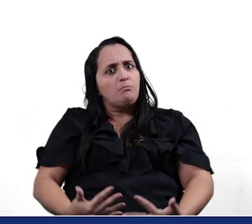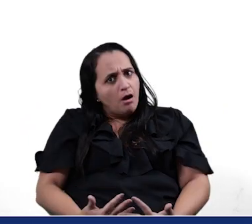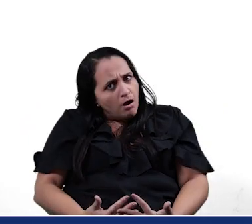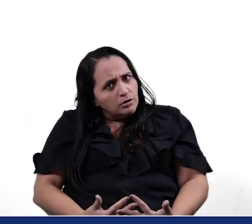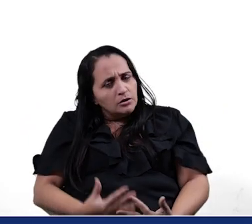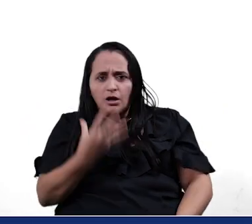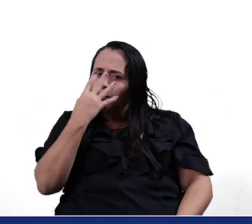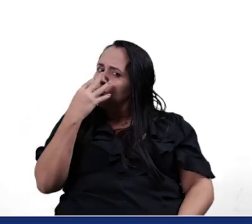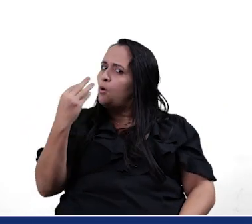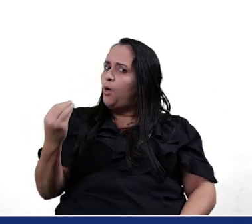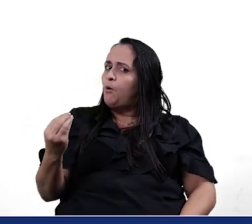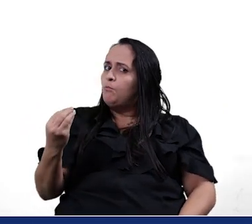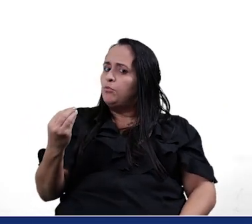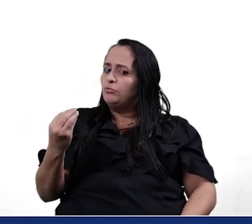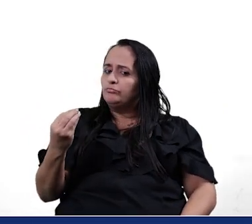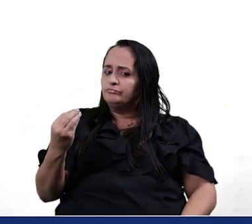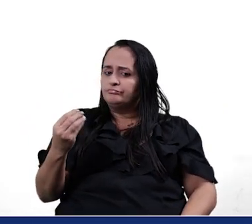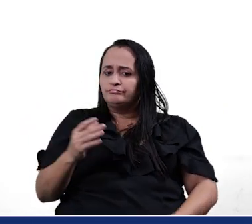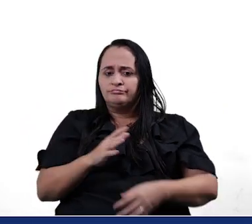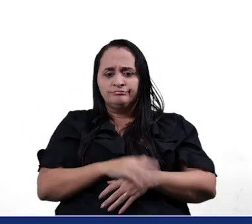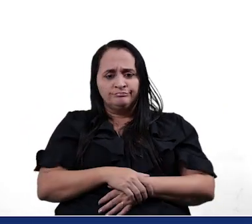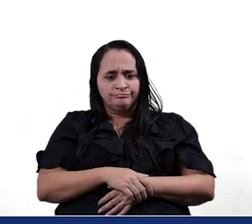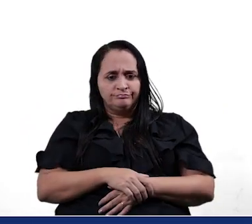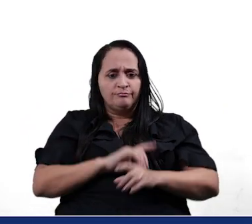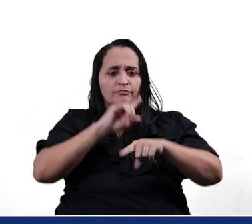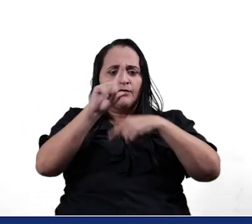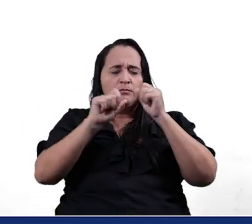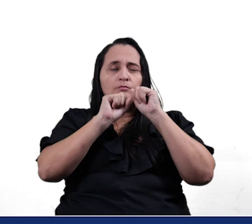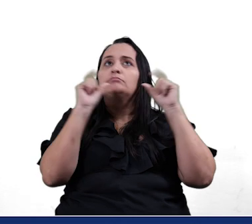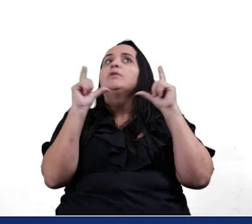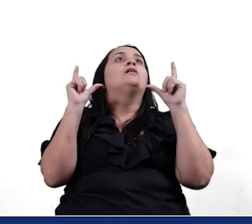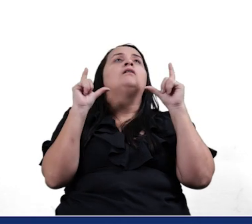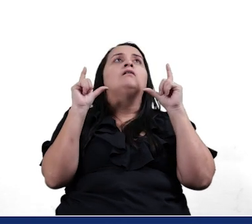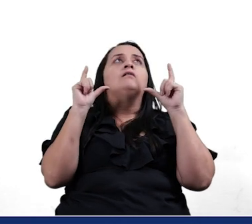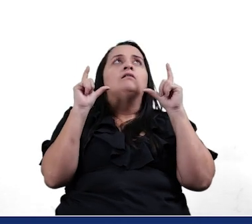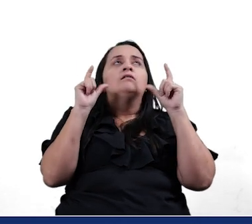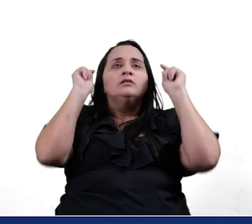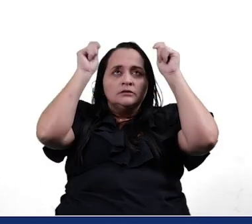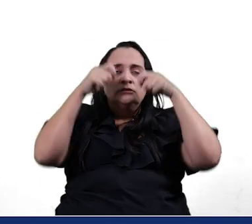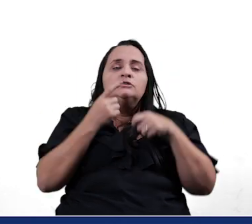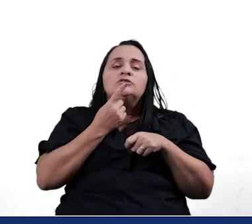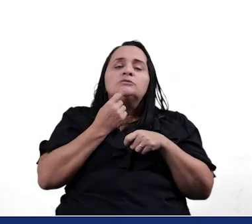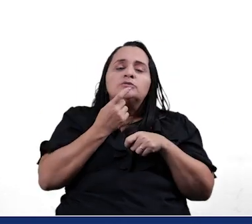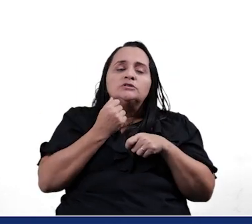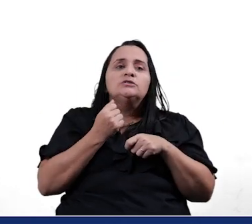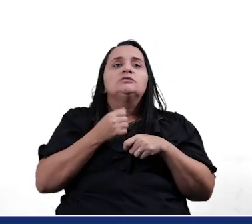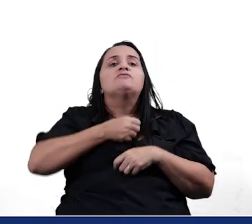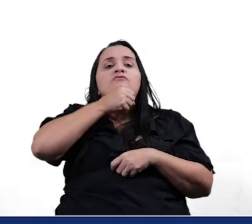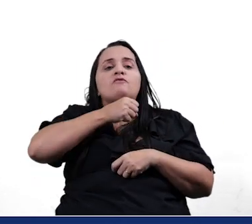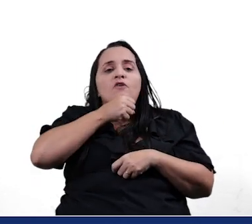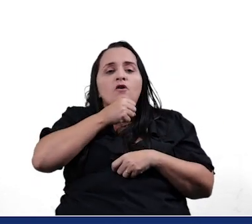Depois, né, que elas acordaram, o Chapeuzinho e a vovó pegaram e o caçador colocaram